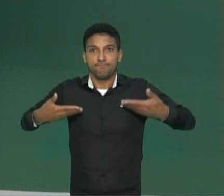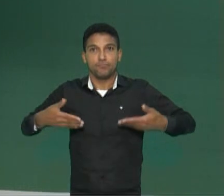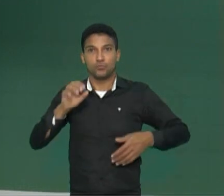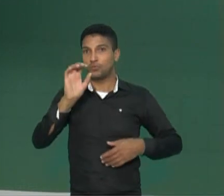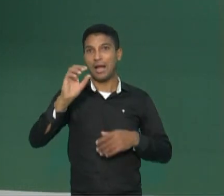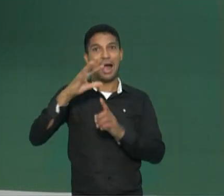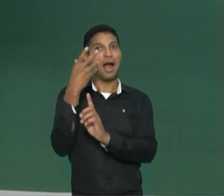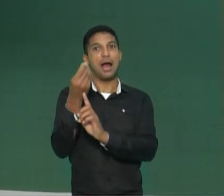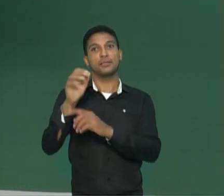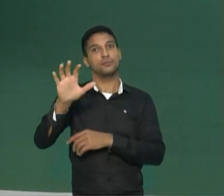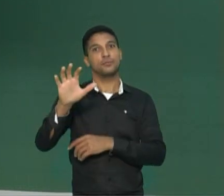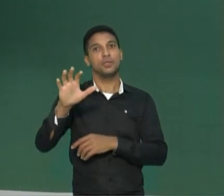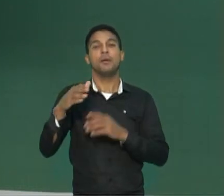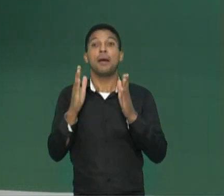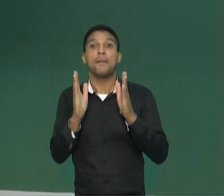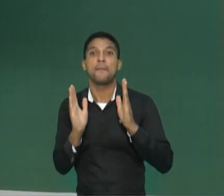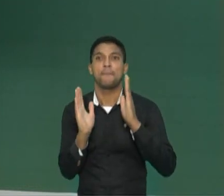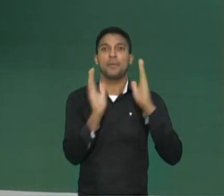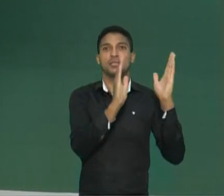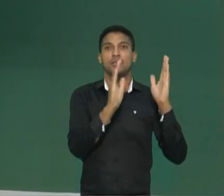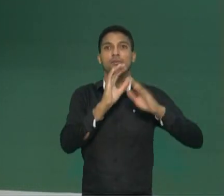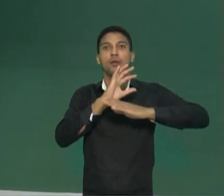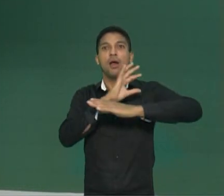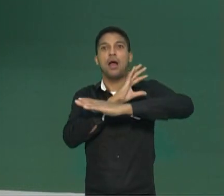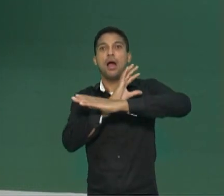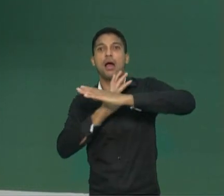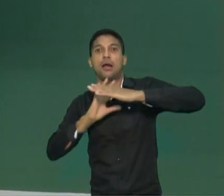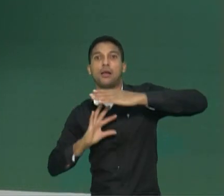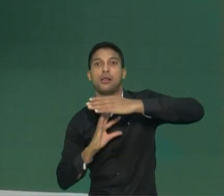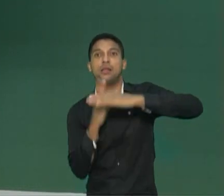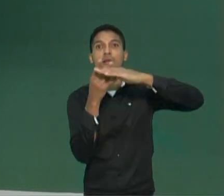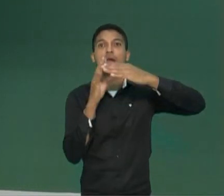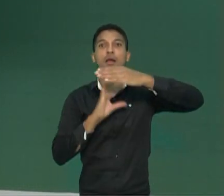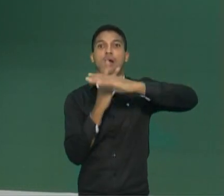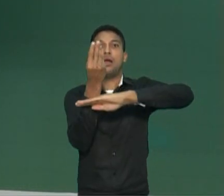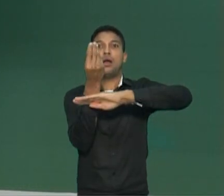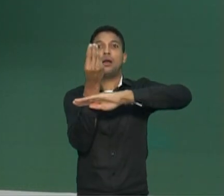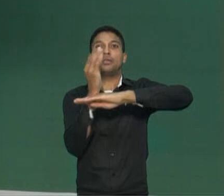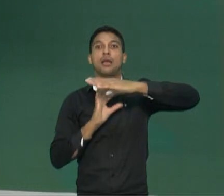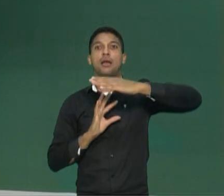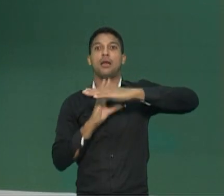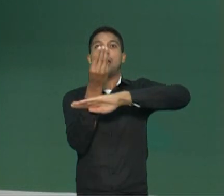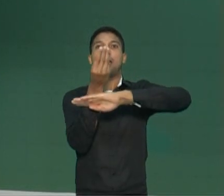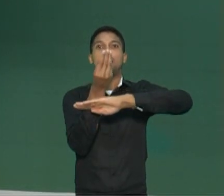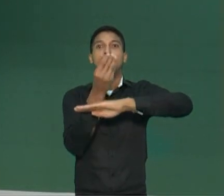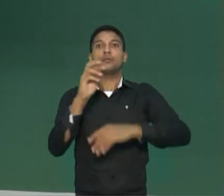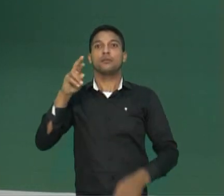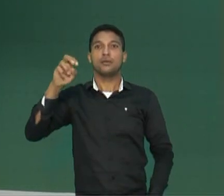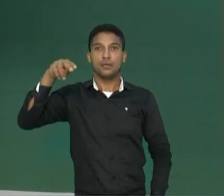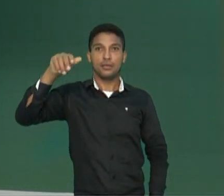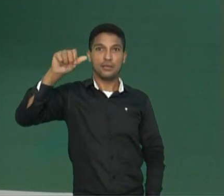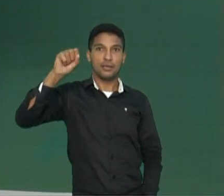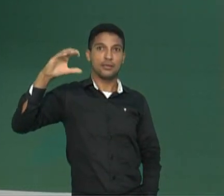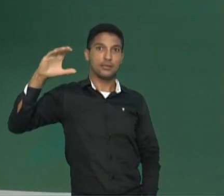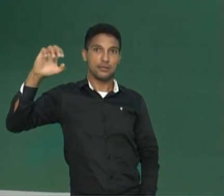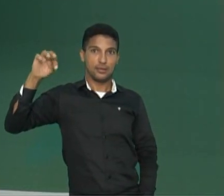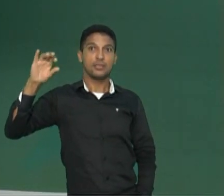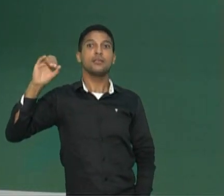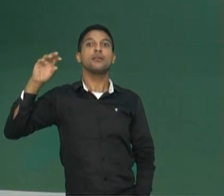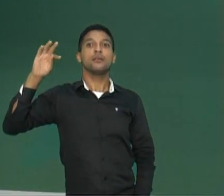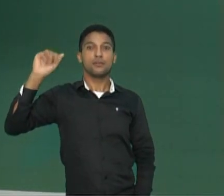artes renascentistas, nas artes posteriores. A ideia era transformar e simplificar a imagem, quase virando um